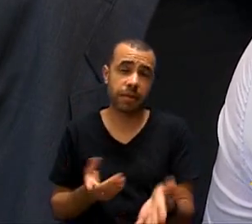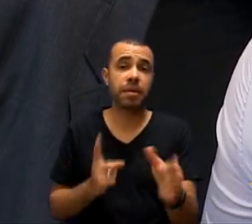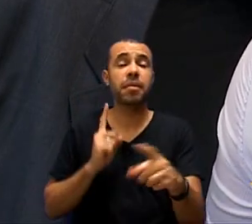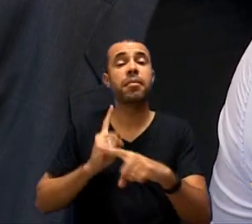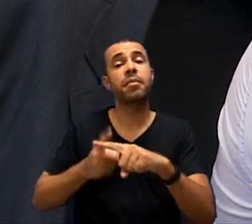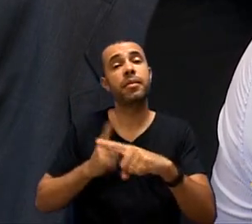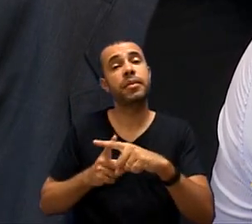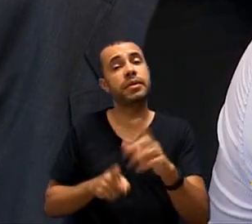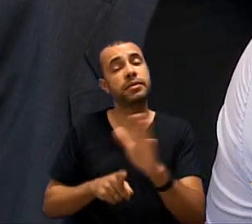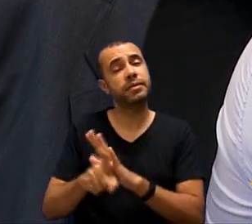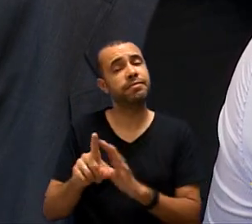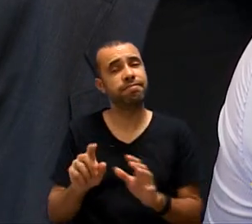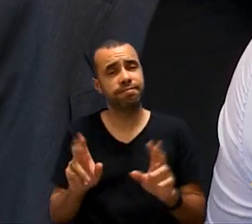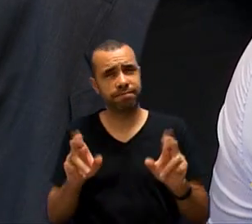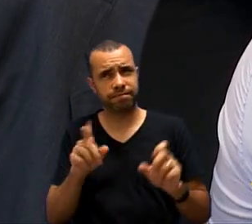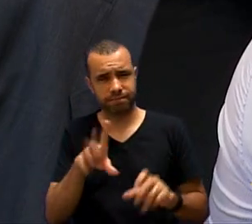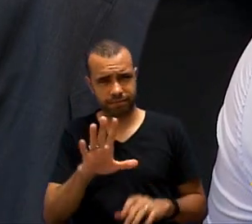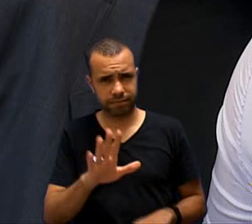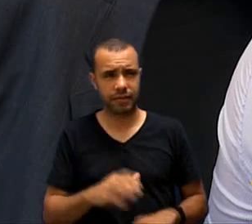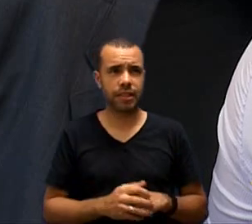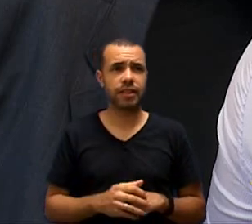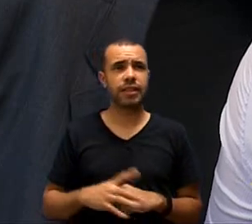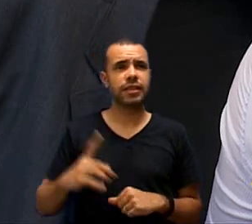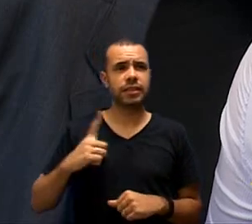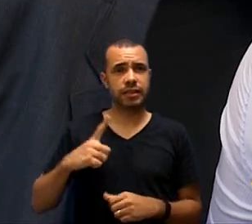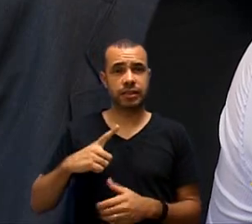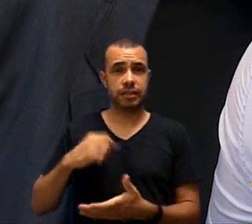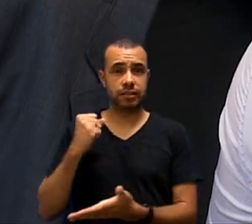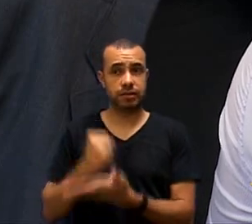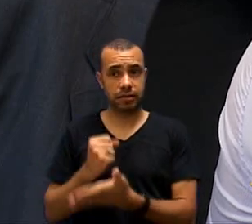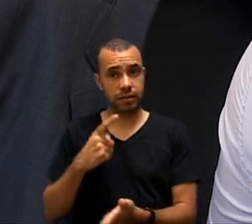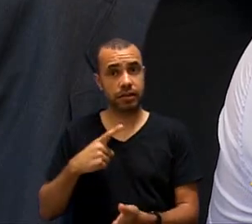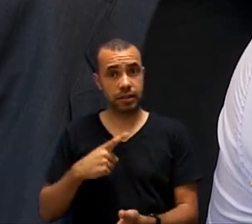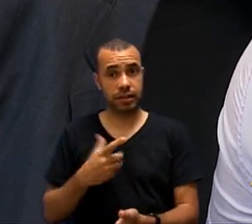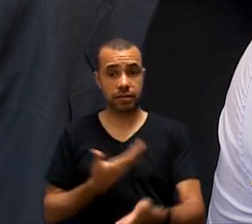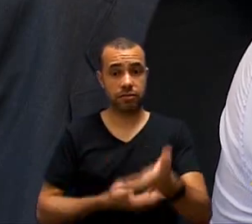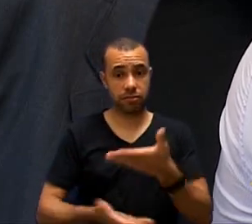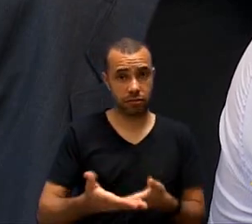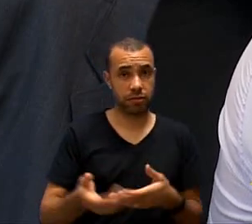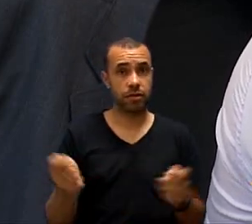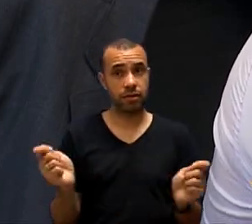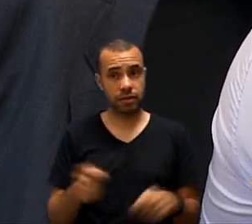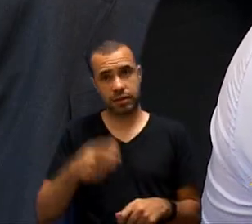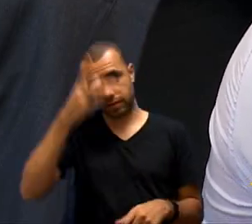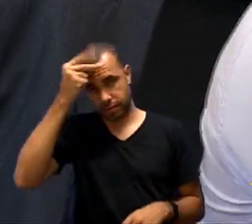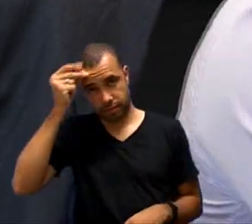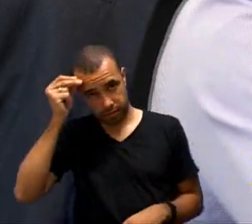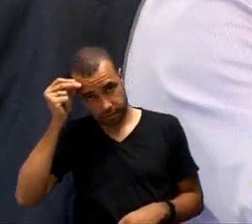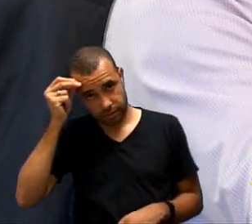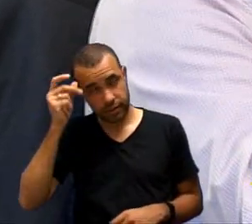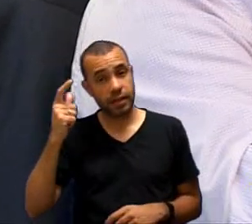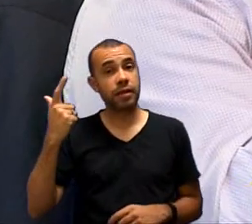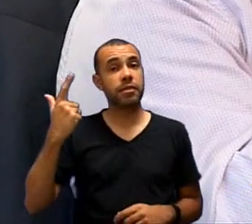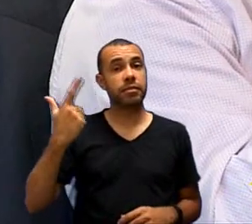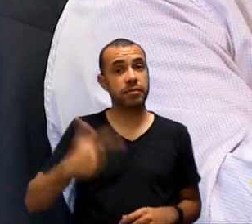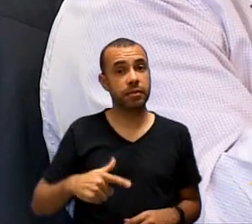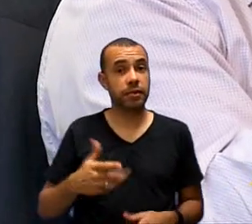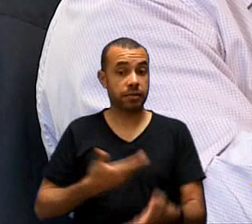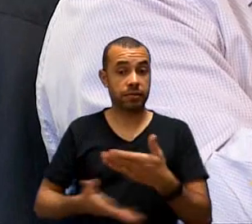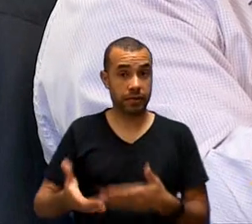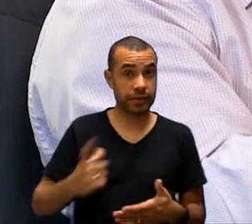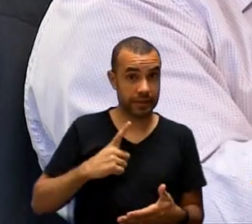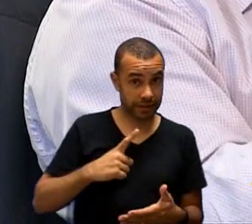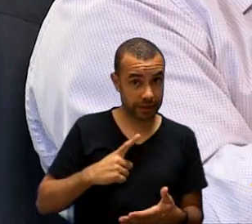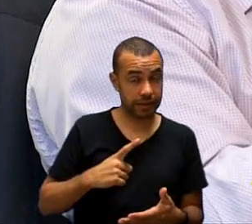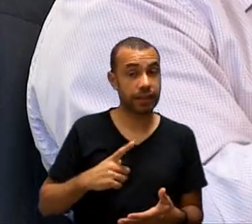seguinte, está garantido, primeiro, se haverá contrapartida da prefeitura. Em havendo contrapartida, se